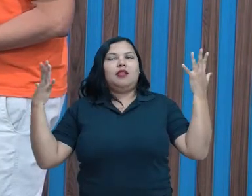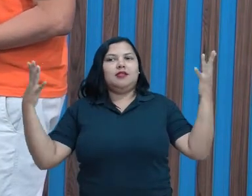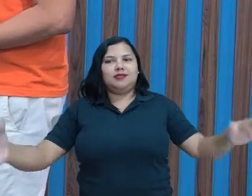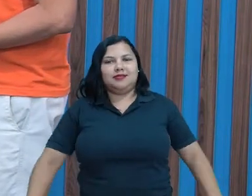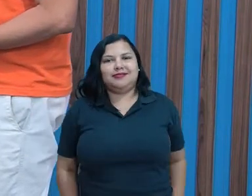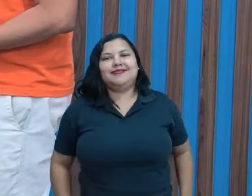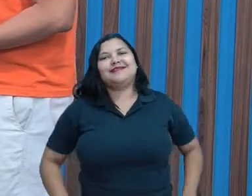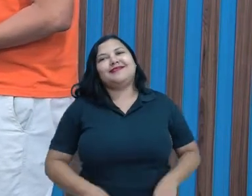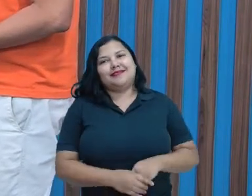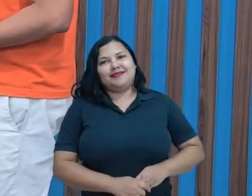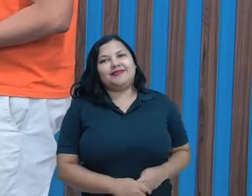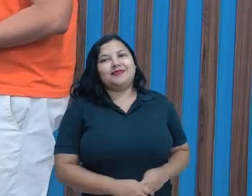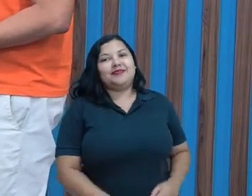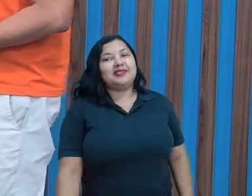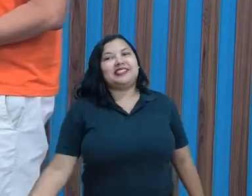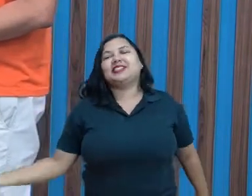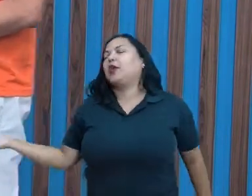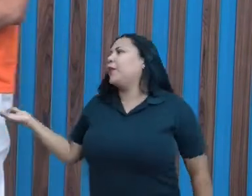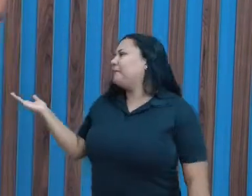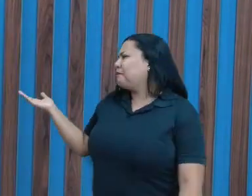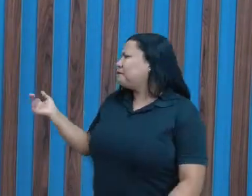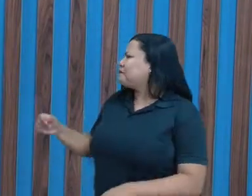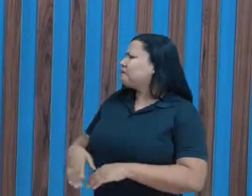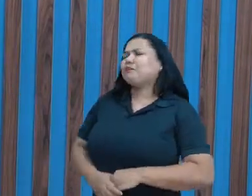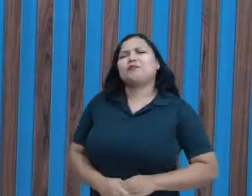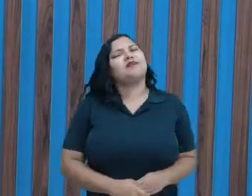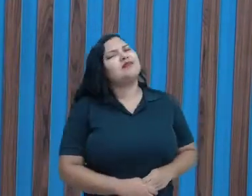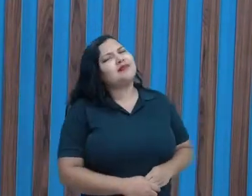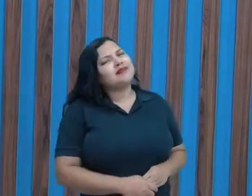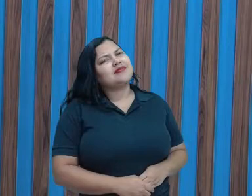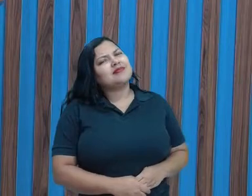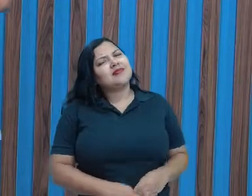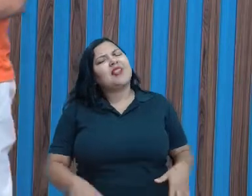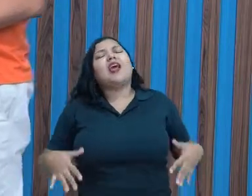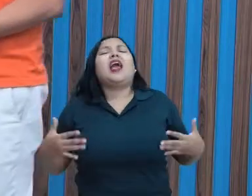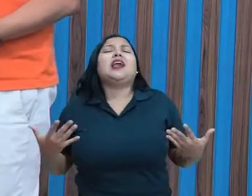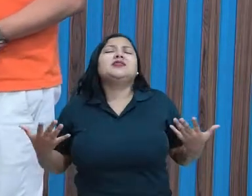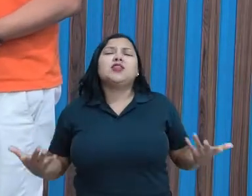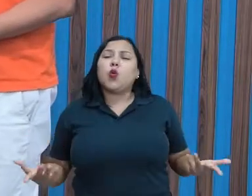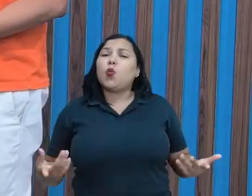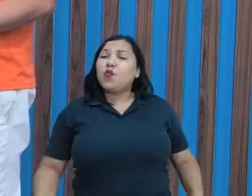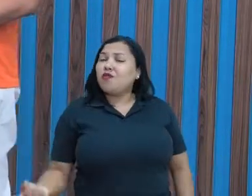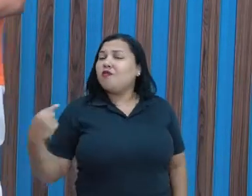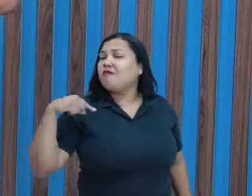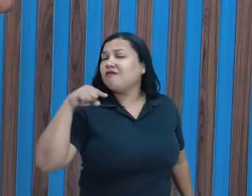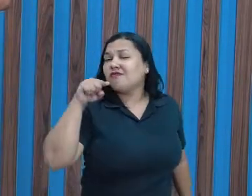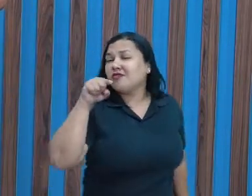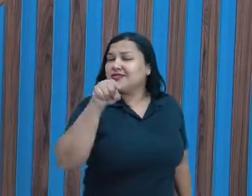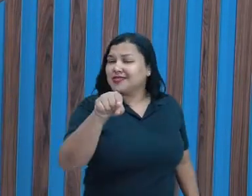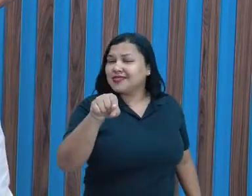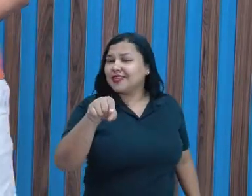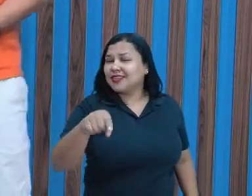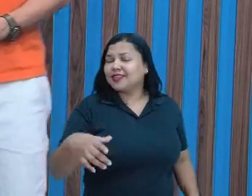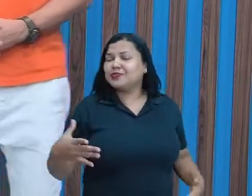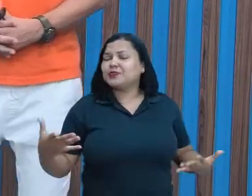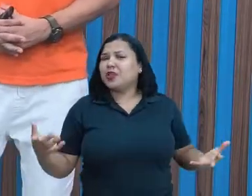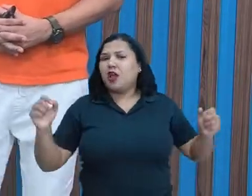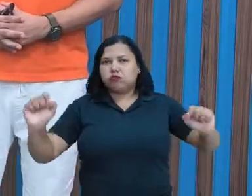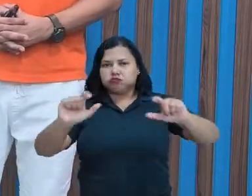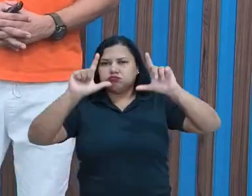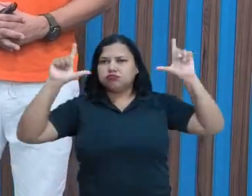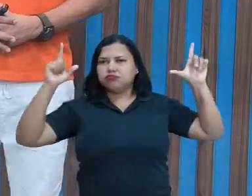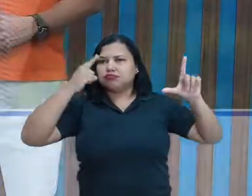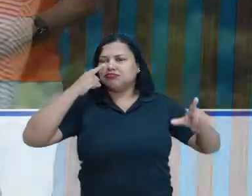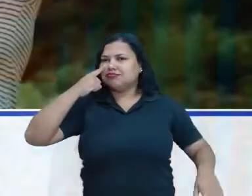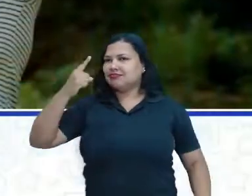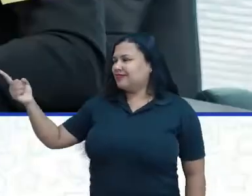orelha aí. Então a pergunta que a gente faz para você é: what do you like to do to relax? Abra essa imagem aí, ó. Veja só